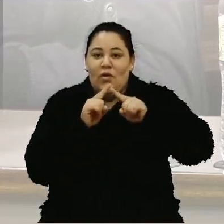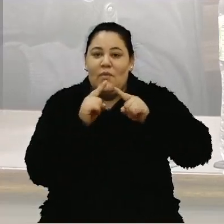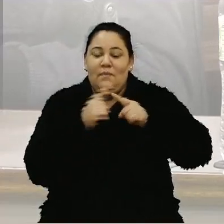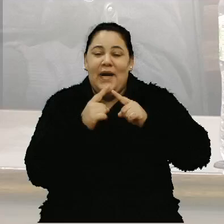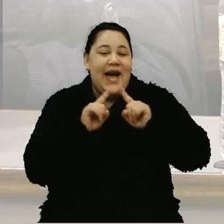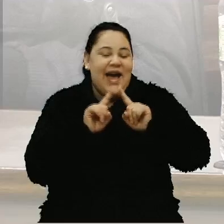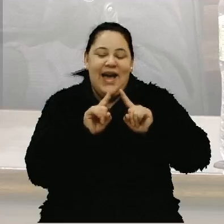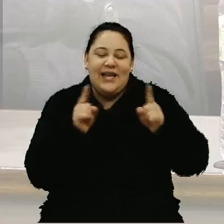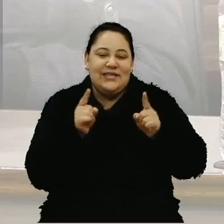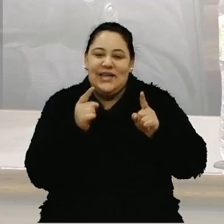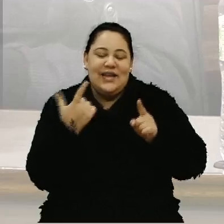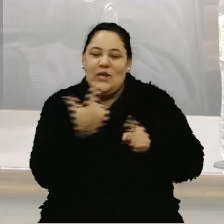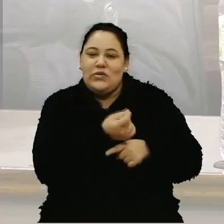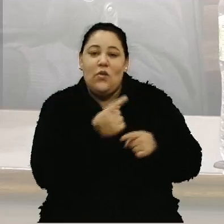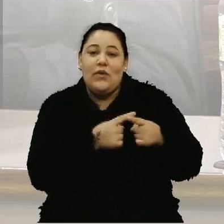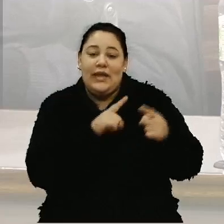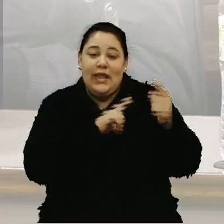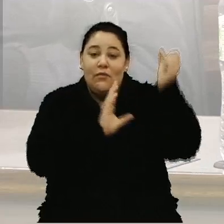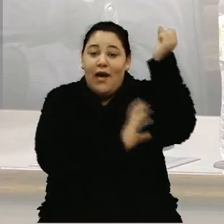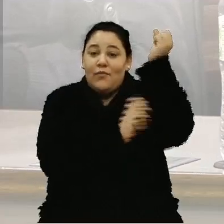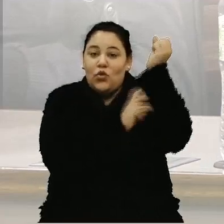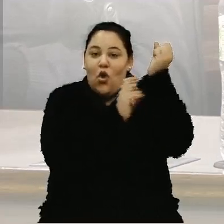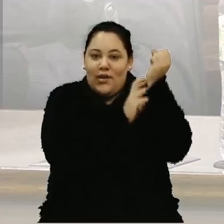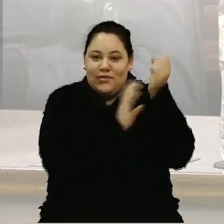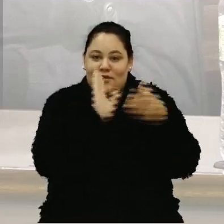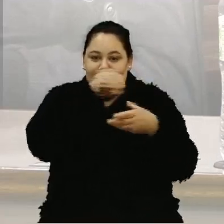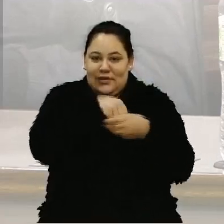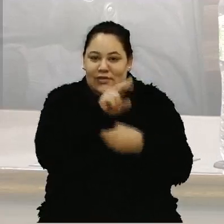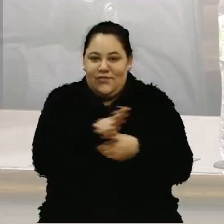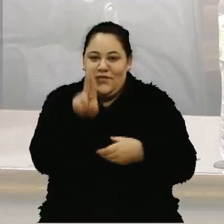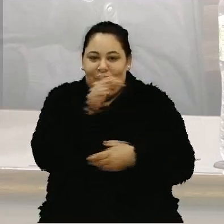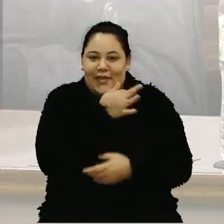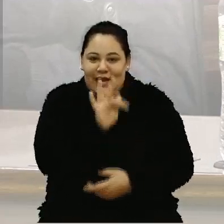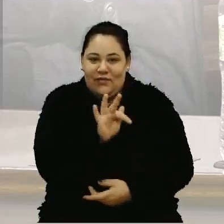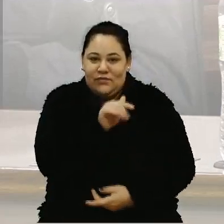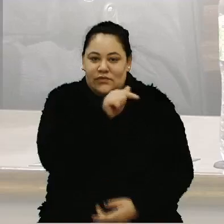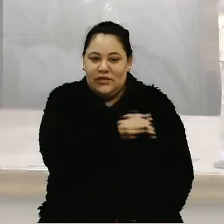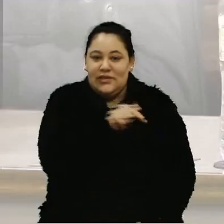dentro da Universidade Federal do Rio Grande do Sul, da URGS. Dos 77